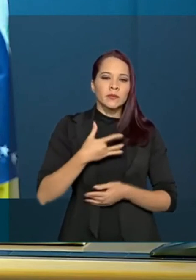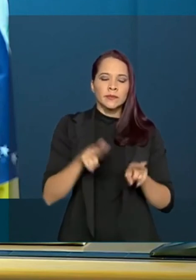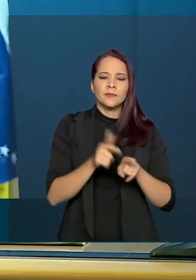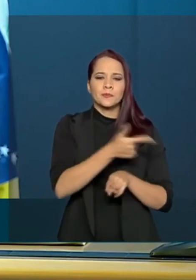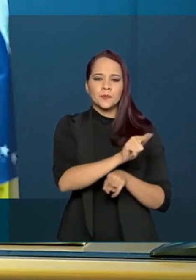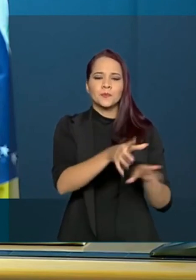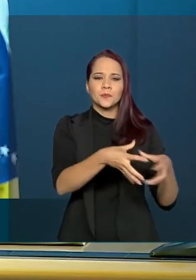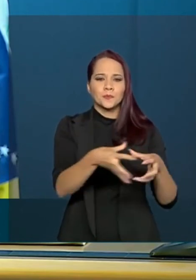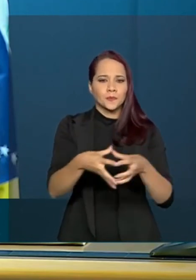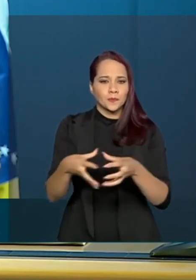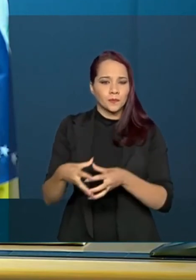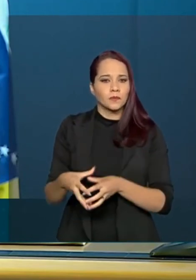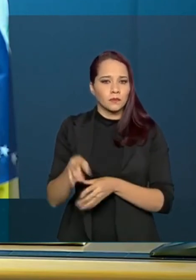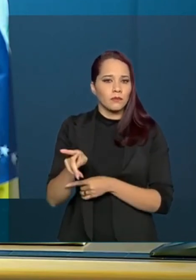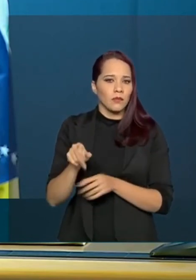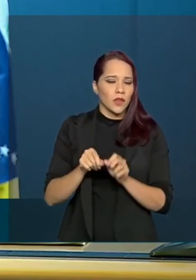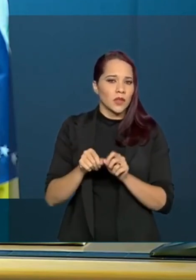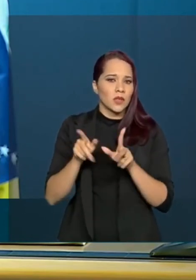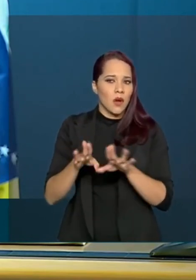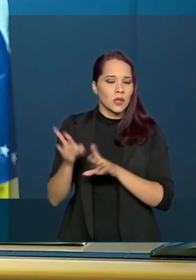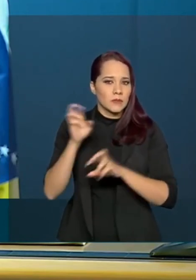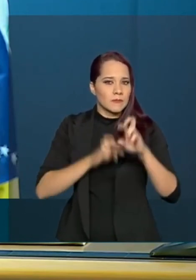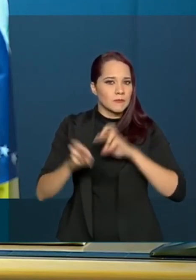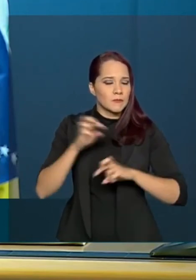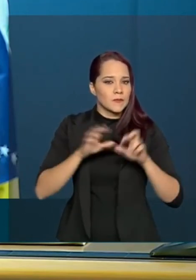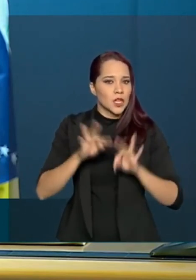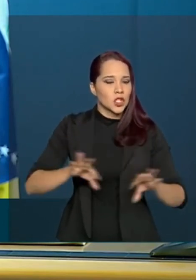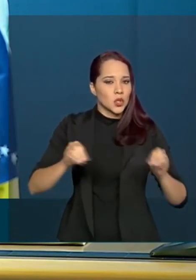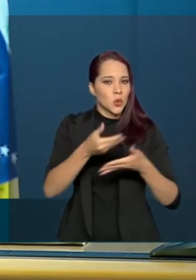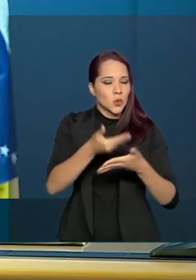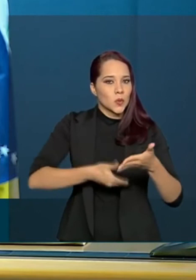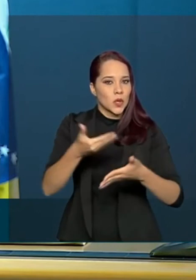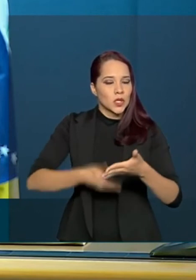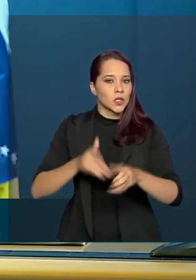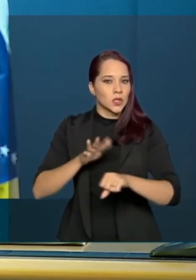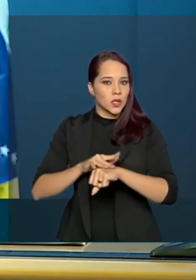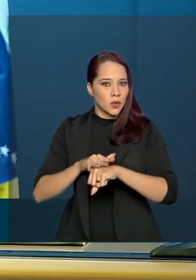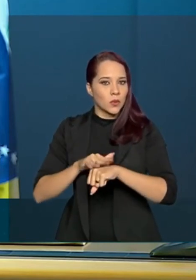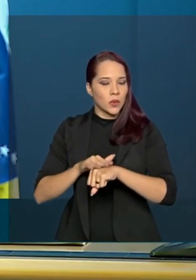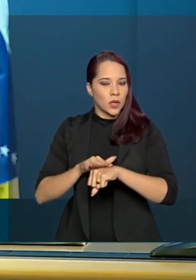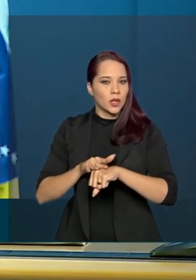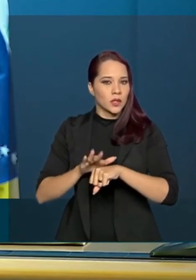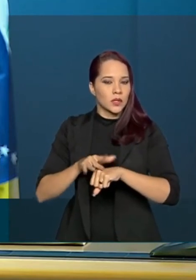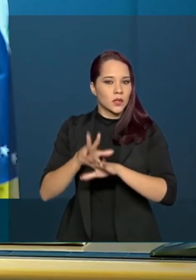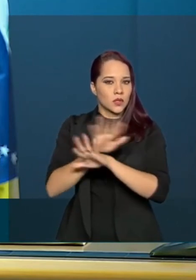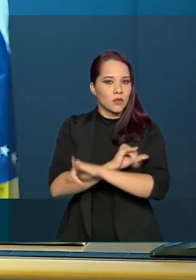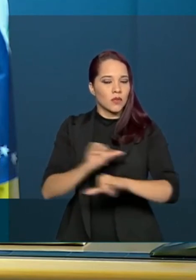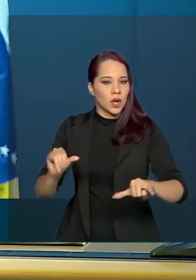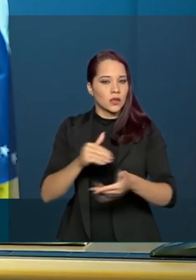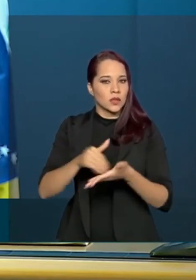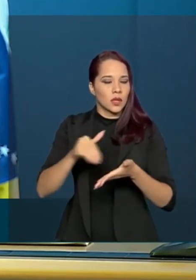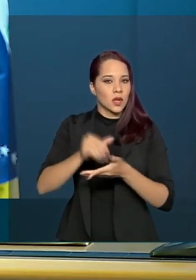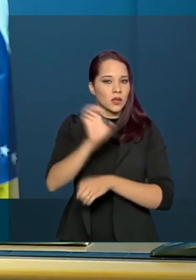outros órgãos que fazem esse monitoramento de todos os boletins epidemiológicos divulgados pelas